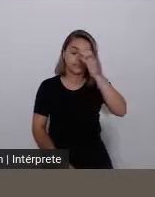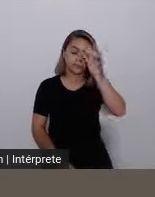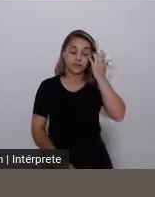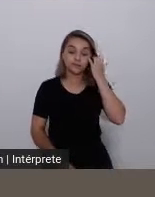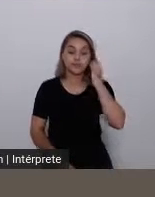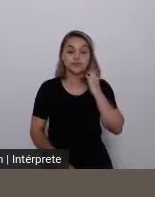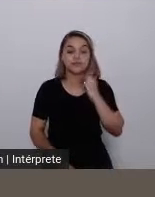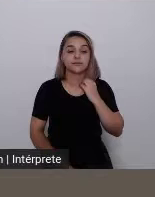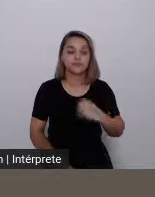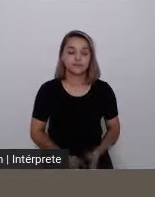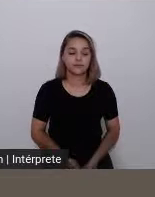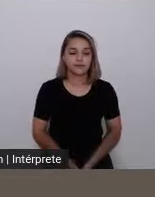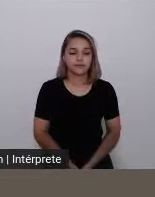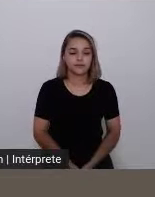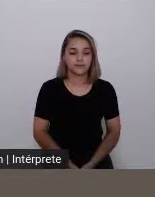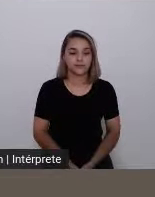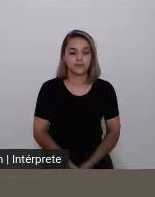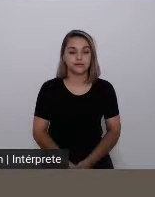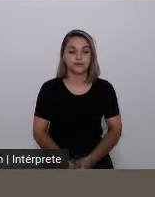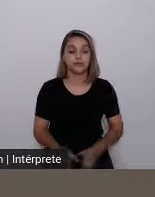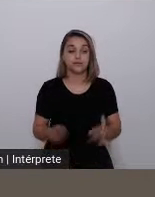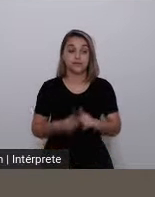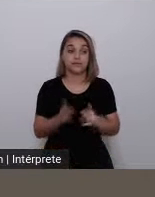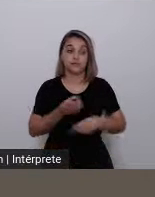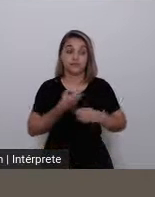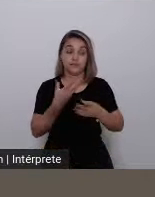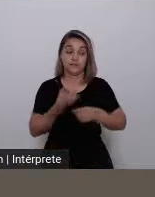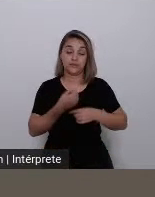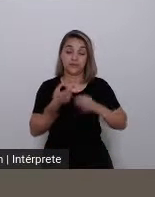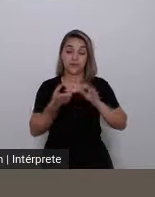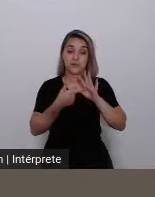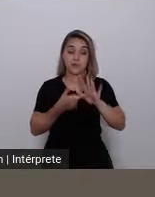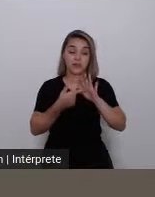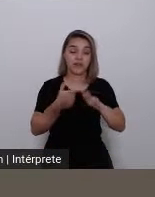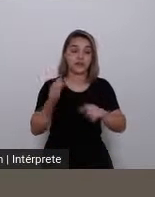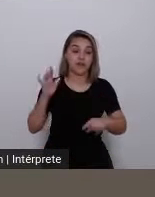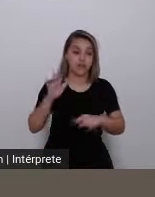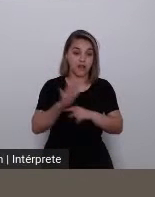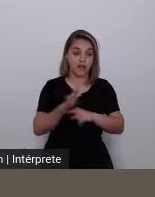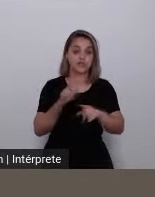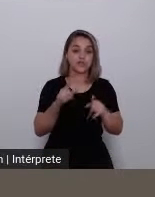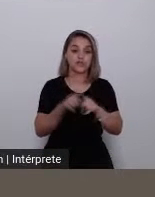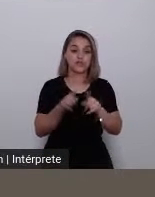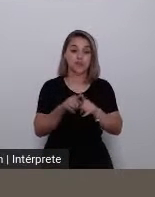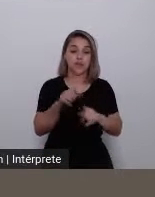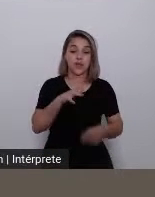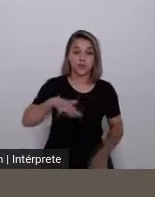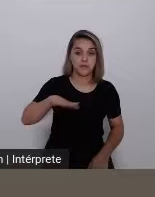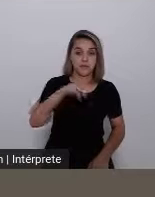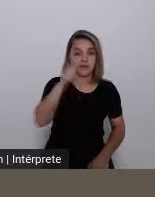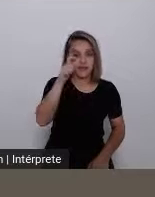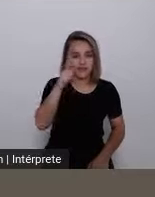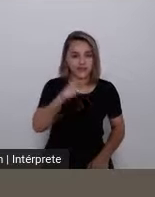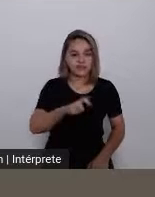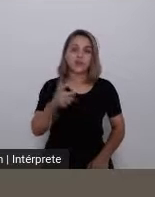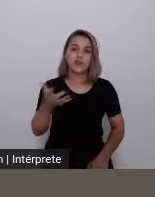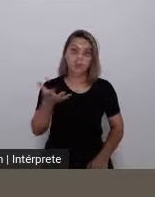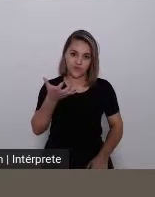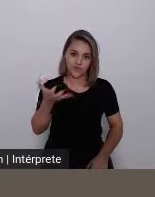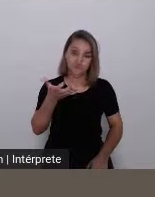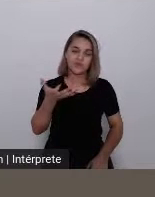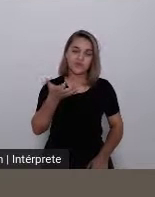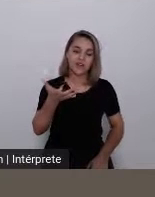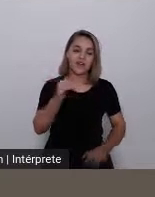fotógrafo. O Manifesto também destaca a contribuição, essa é a parte interessante que eu gostaria de